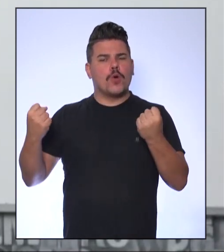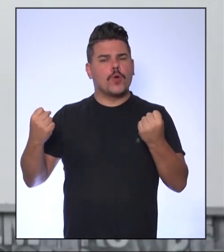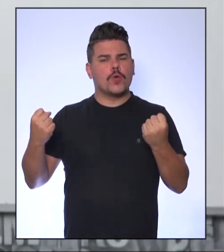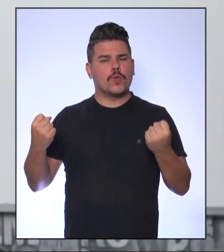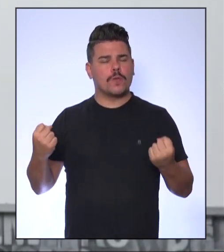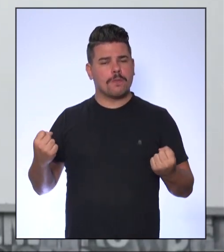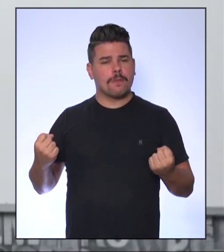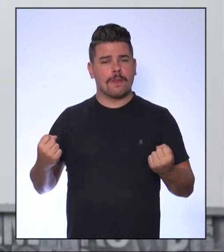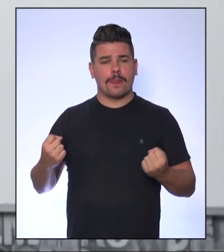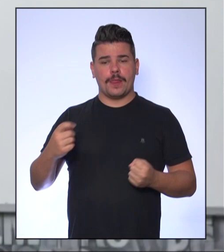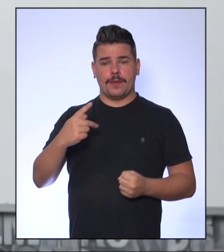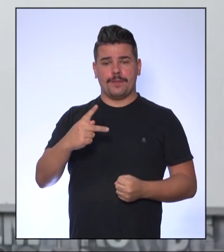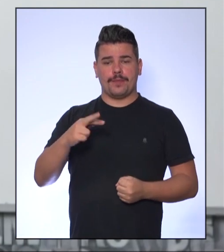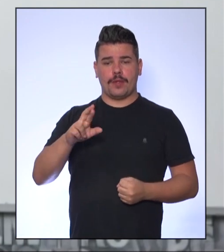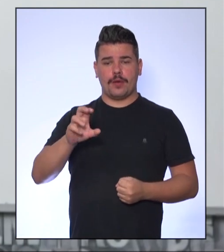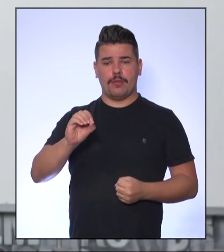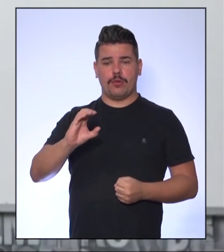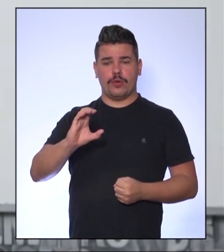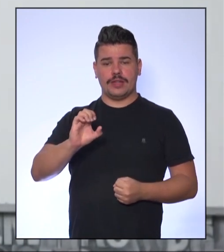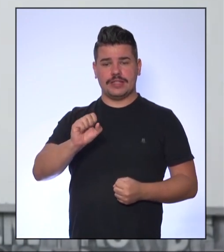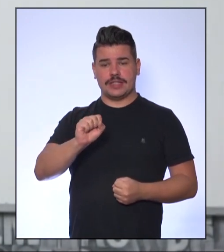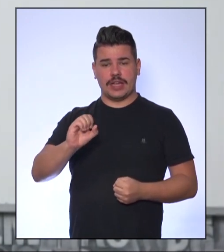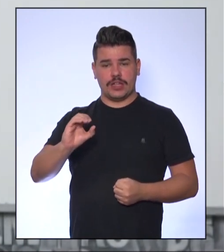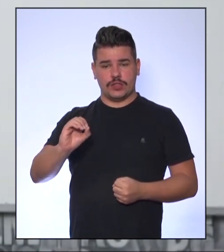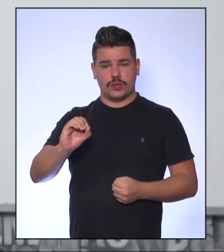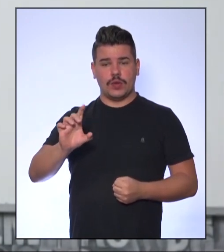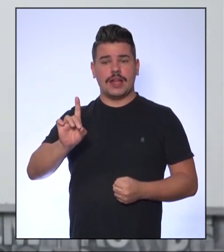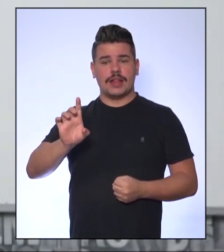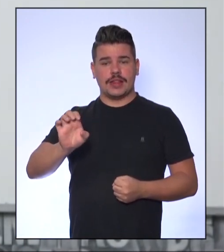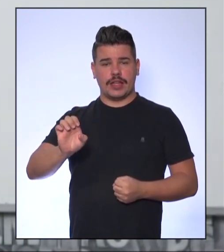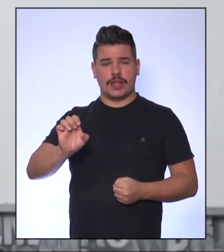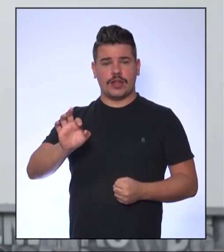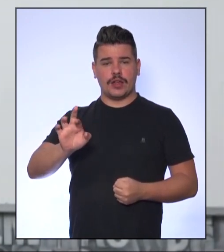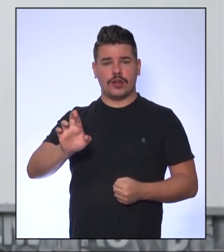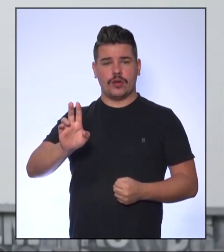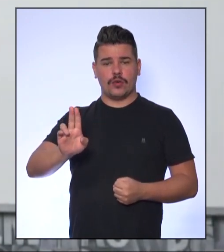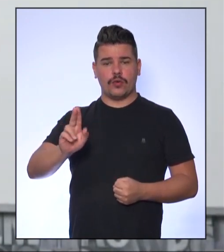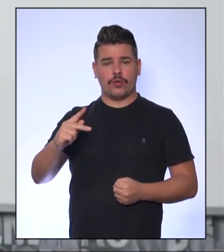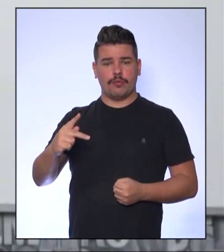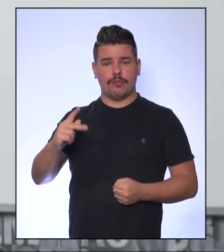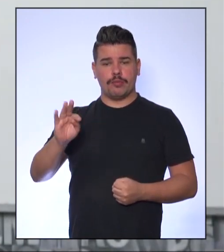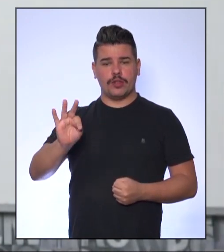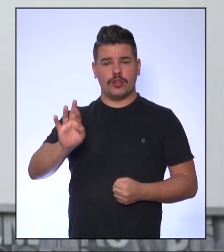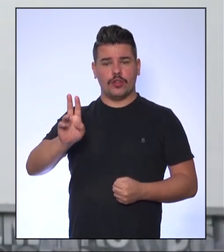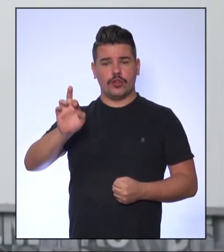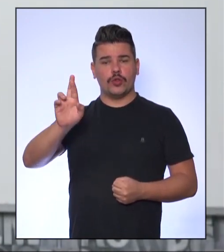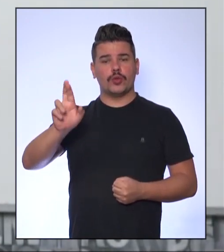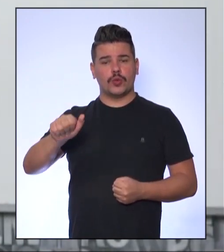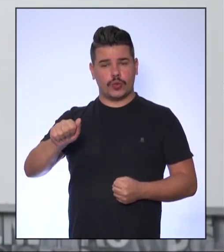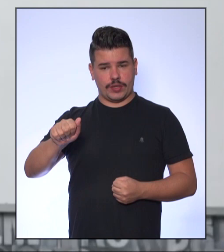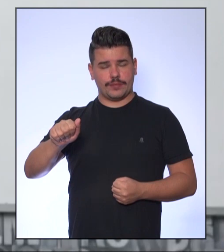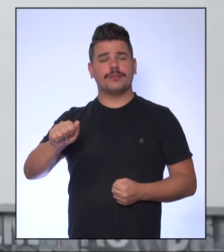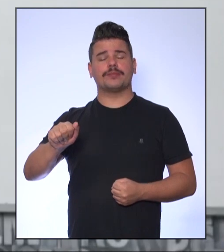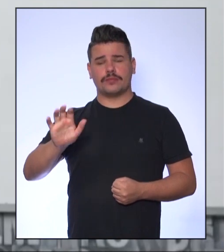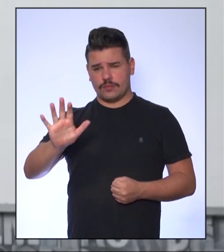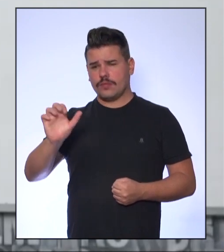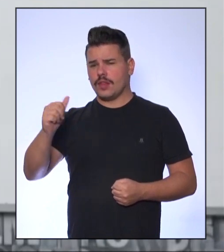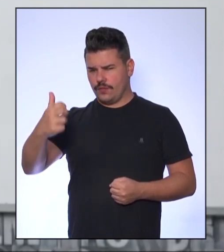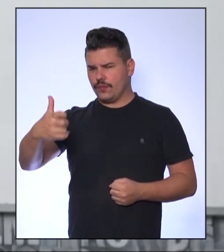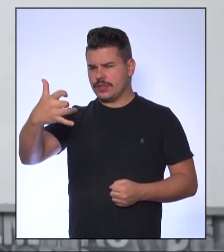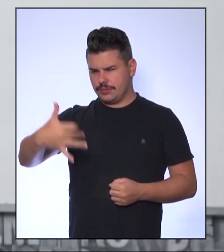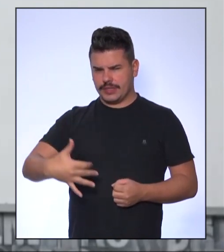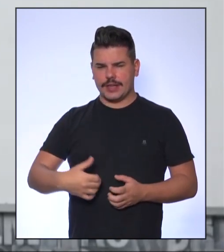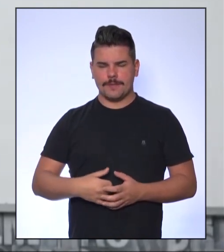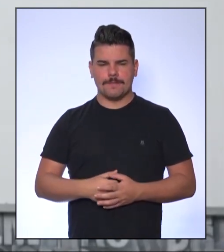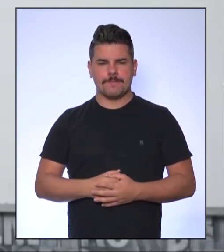processo de ruptura, você vai balizar a seguinte realização no processo de ruptura. Eu preciso entender